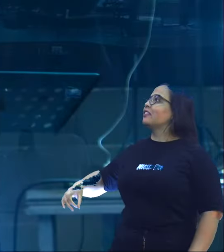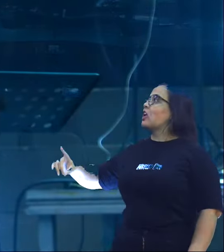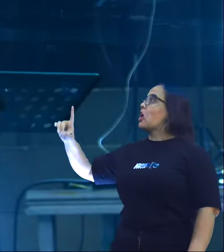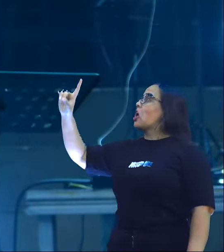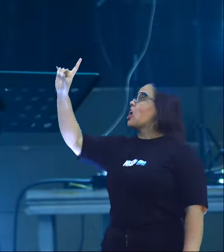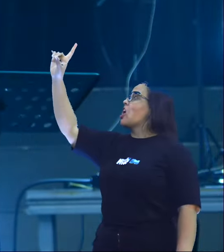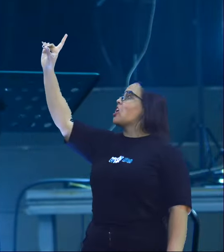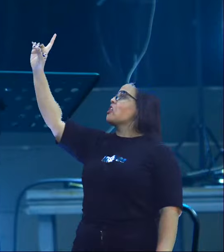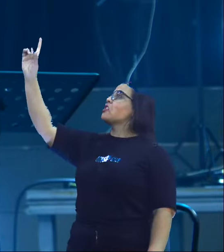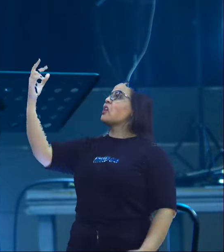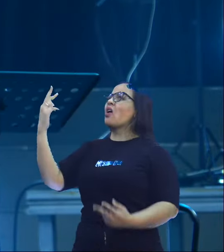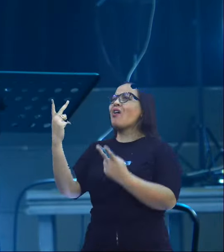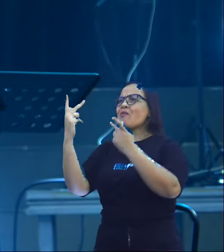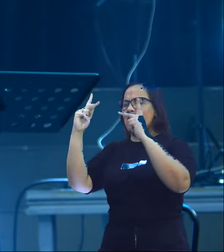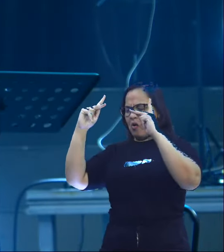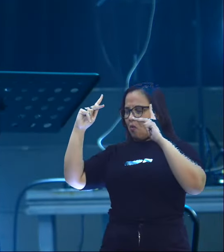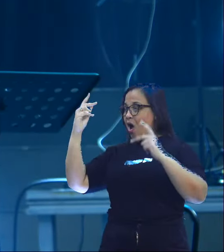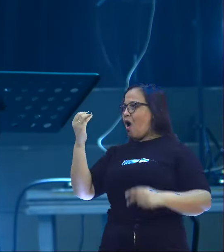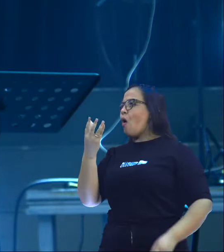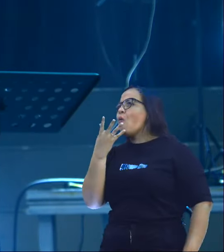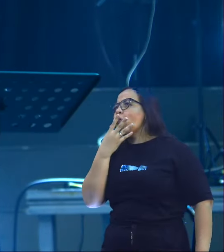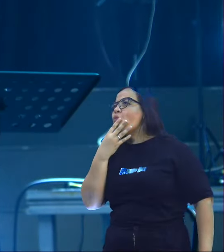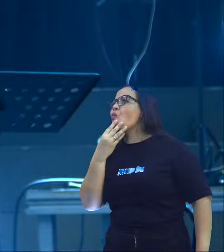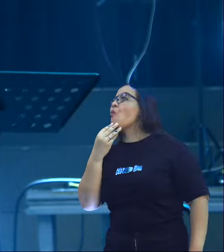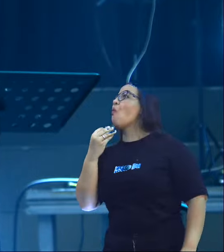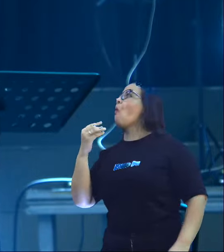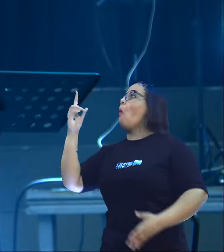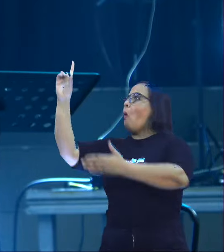homem, Deus me amou.